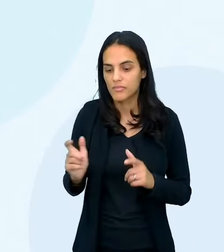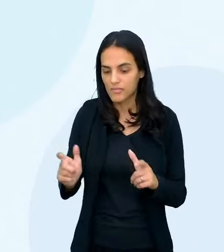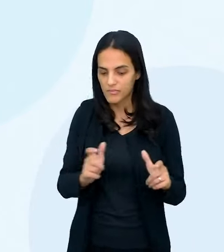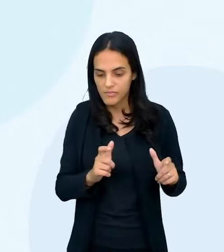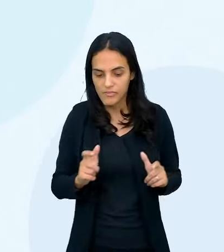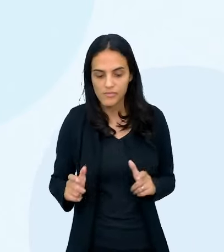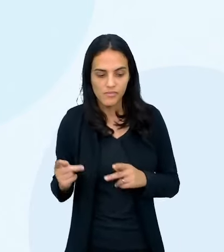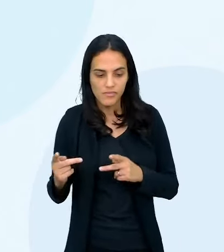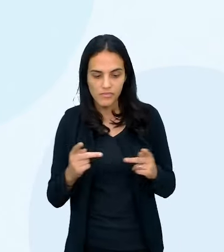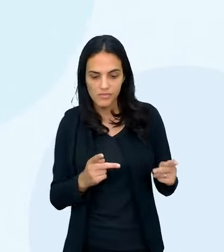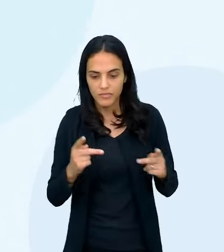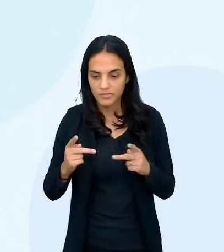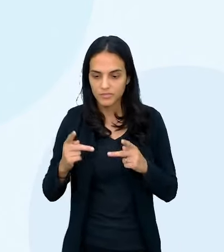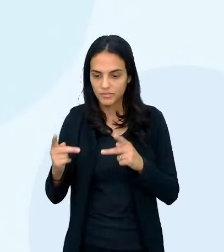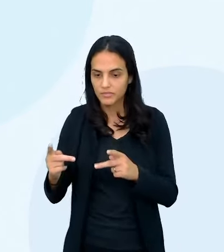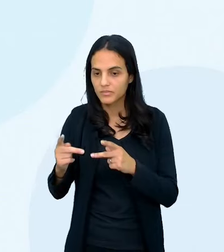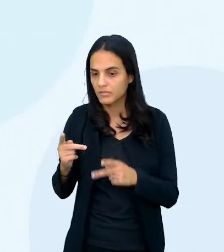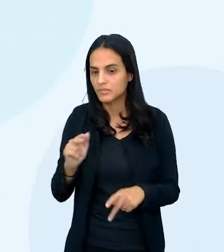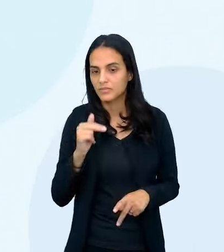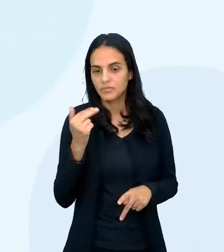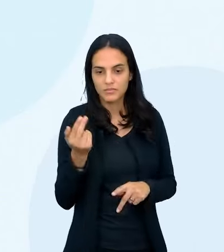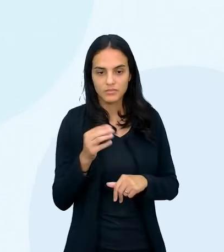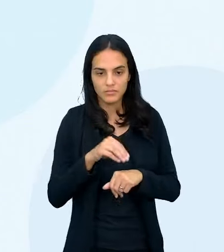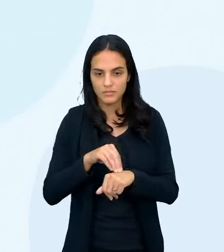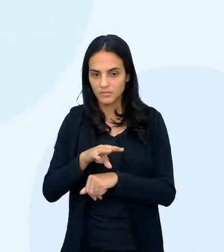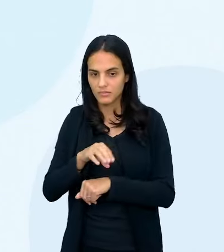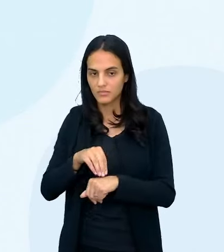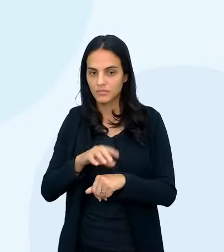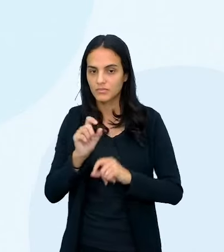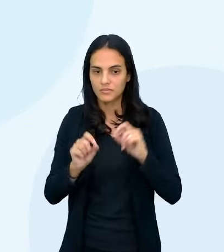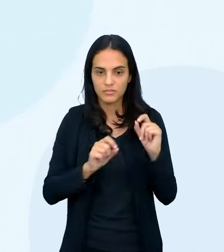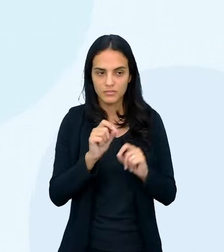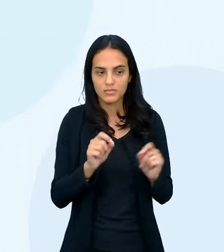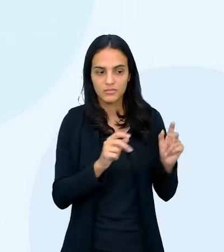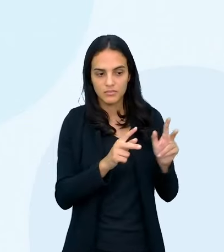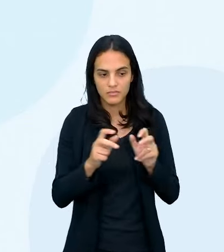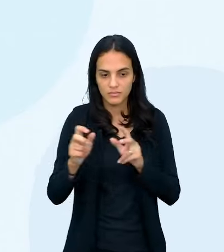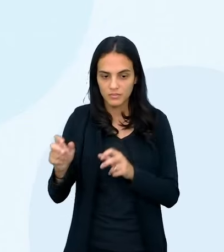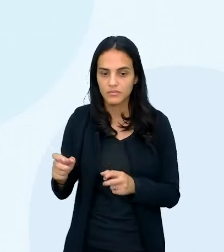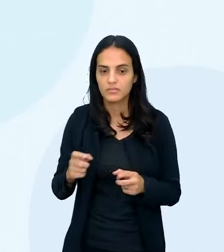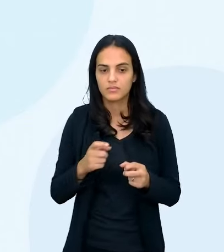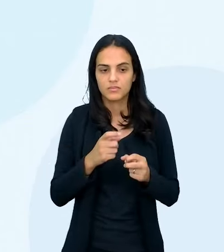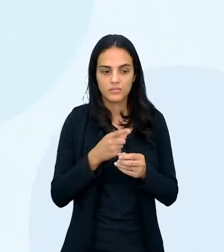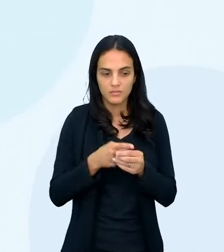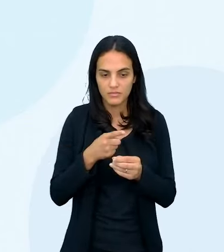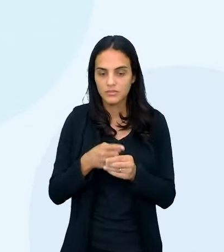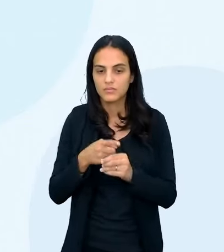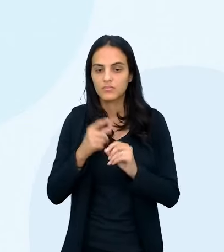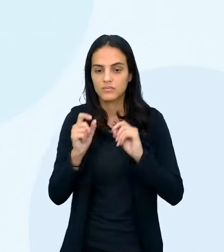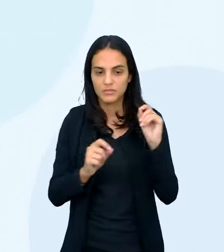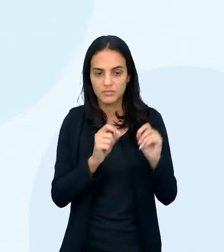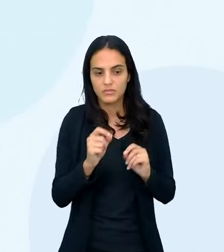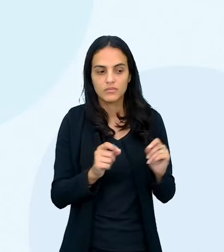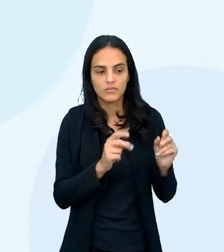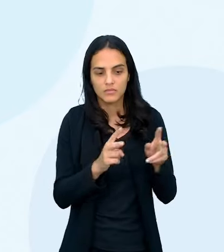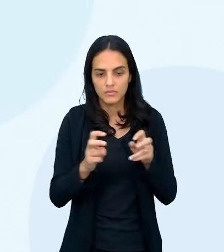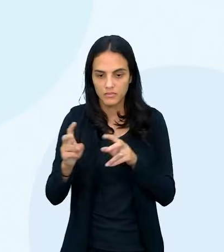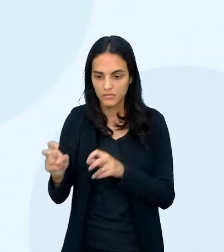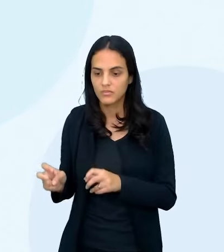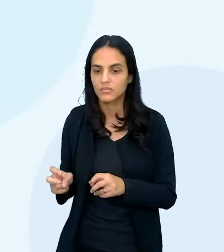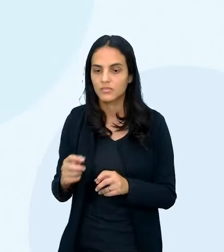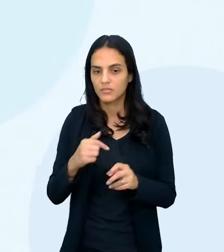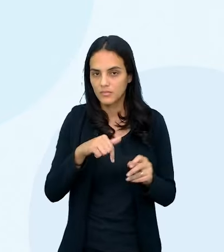serem visitados, ou com sugestões, né, do que se observar na cidade, do que se observar no bairro